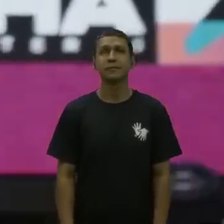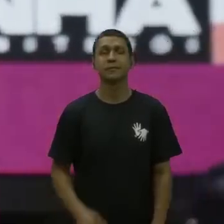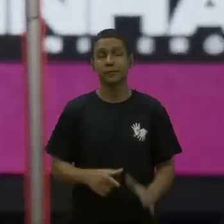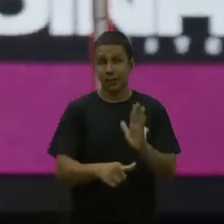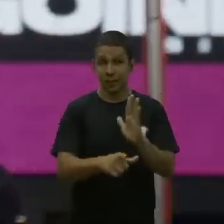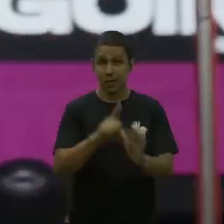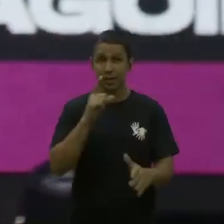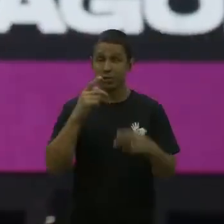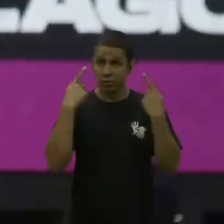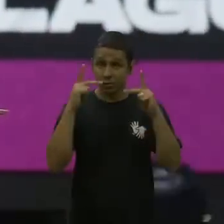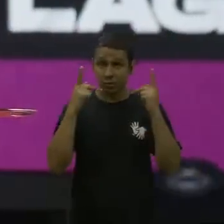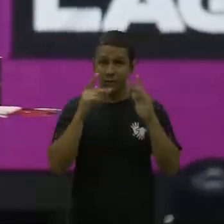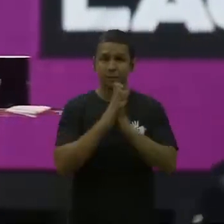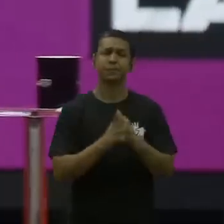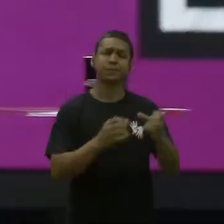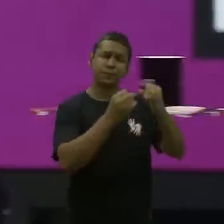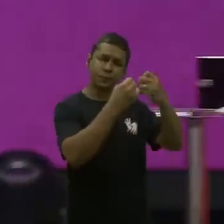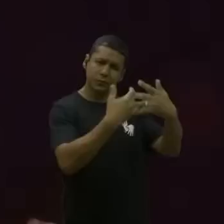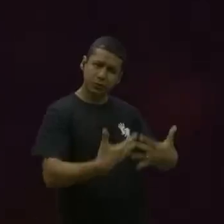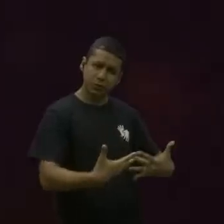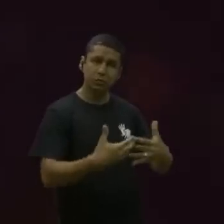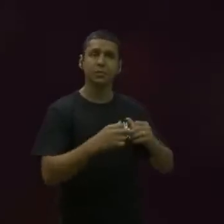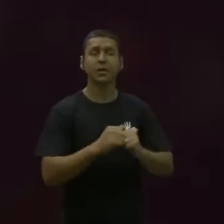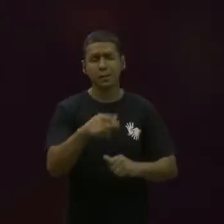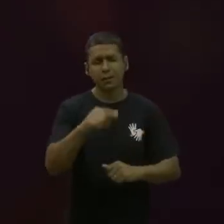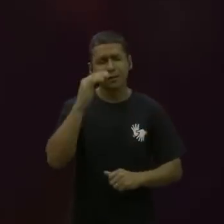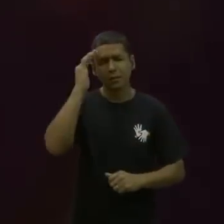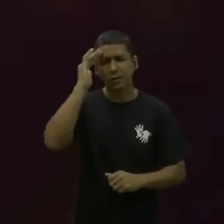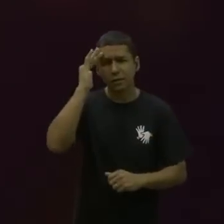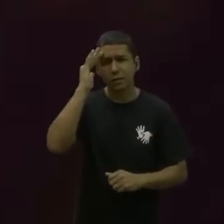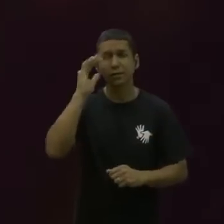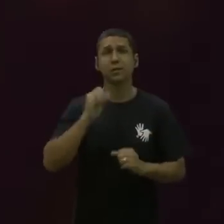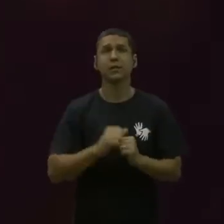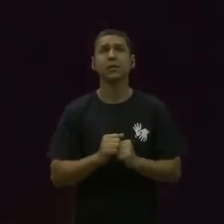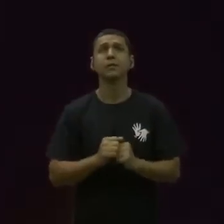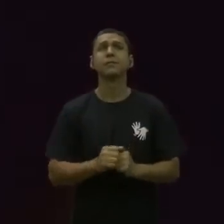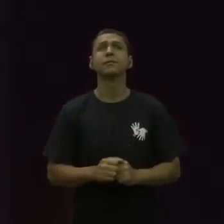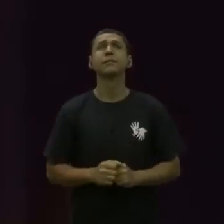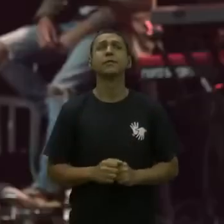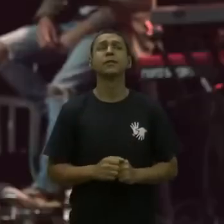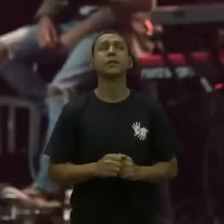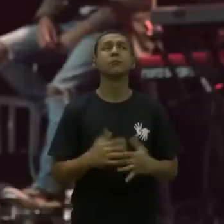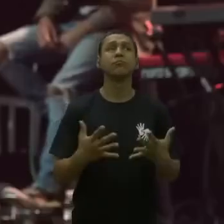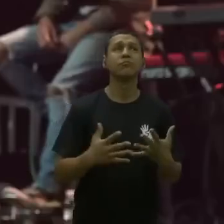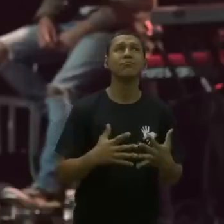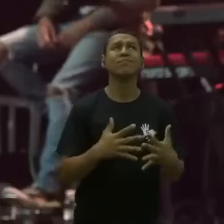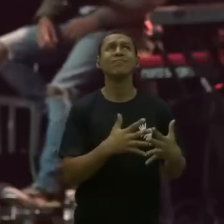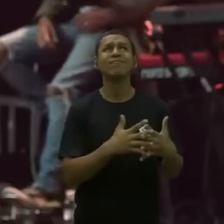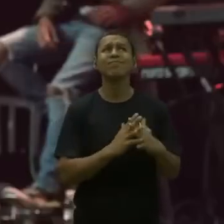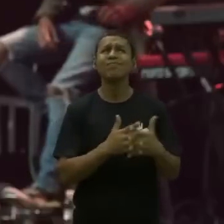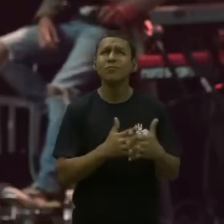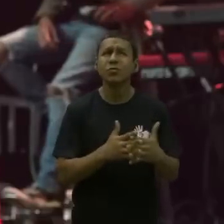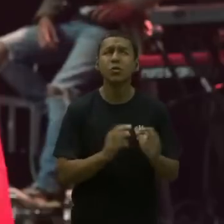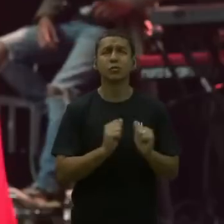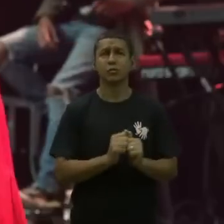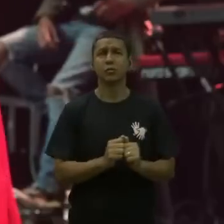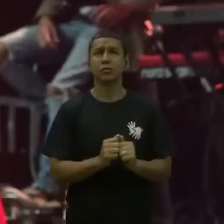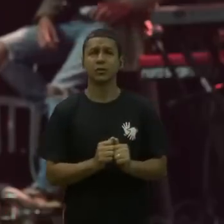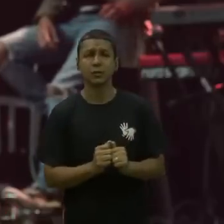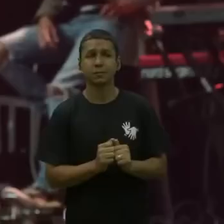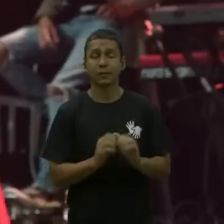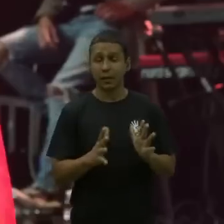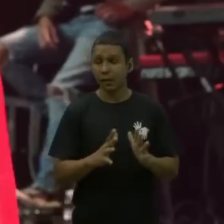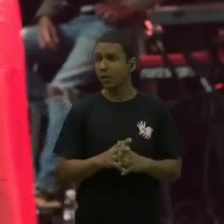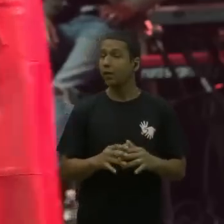Antes de eu começar a pregar, eu preciso explicar algumas coisas para que você entenda e não soe muito agressiva a fala de Jesus a esta